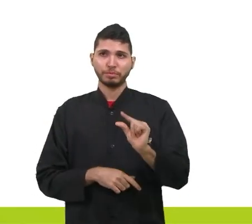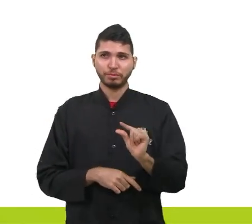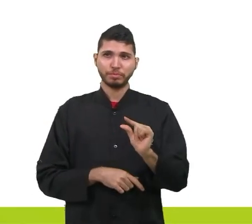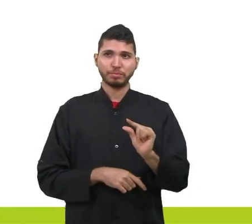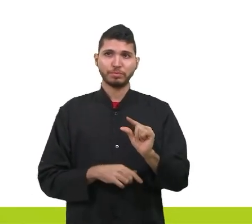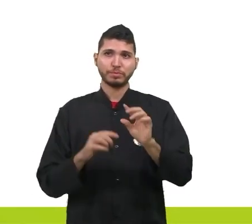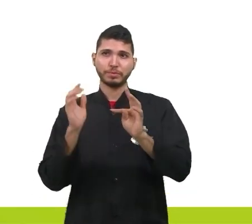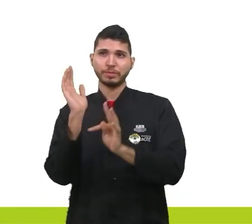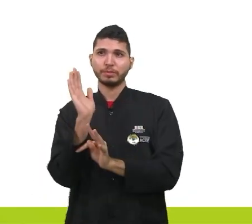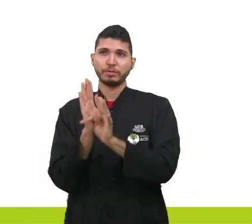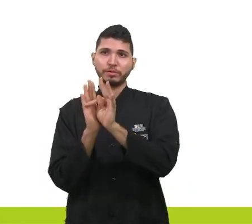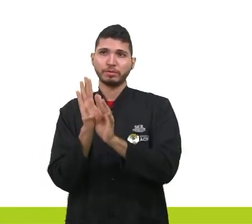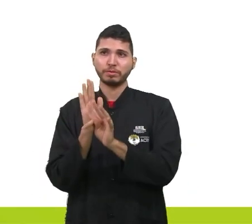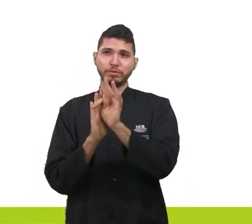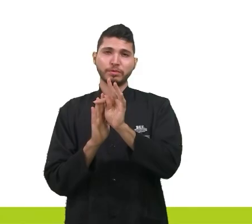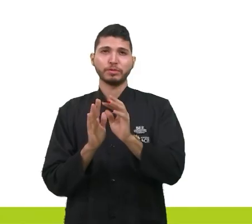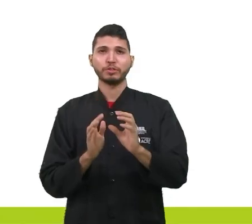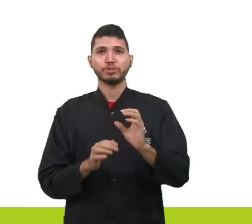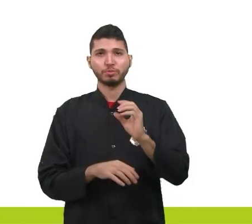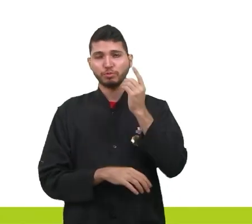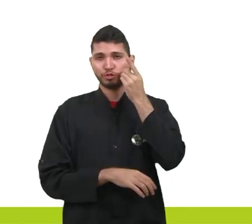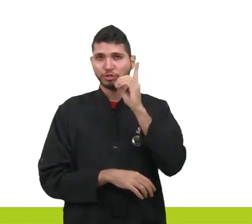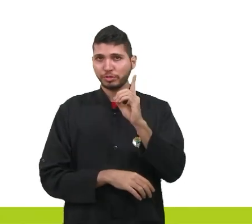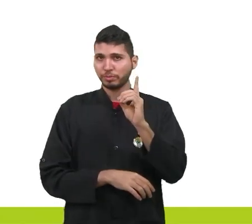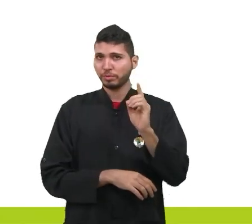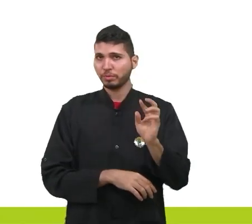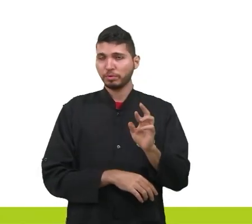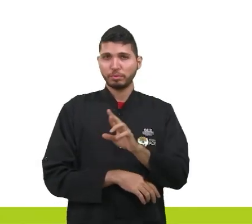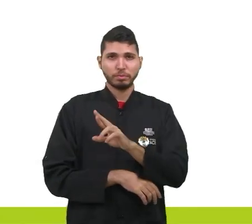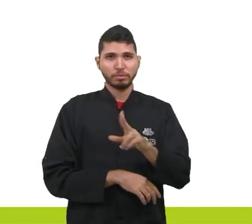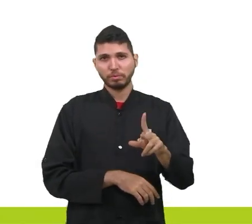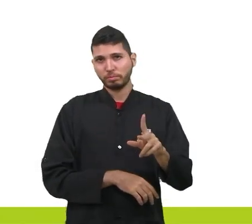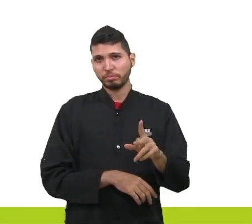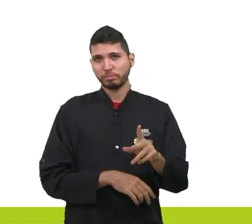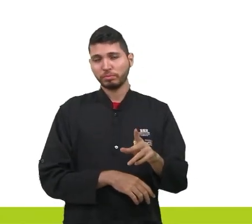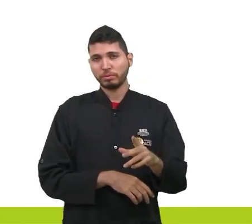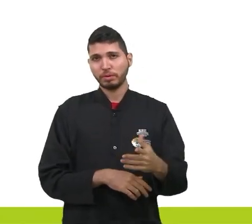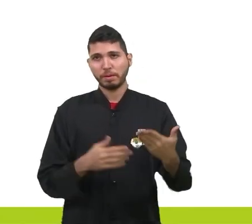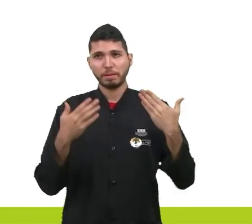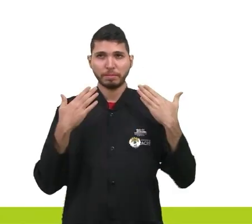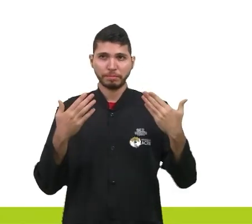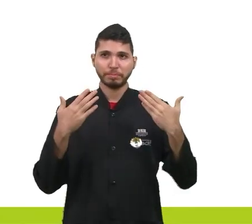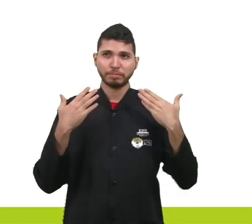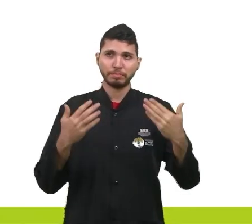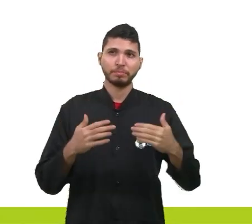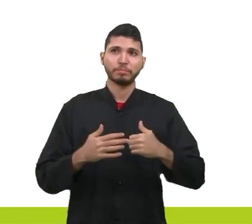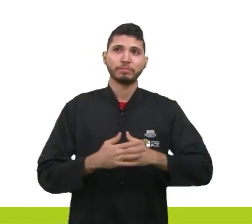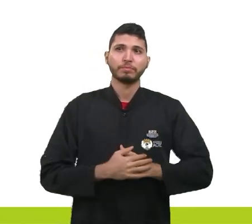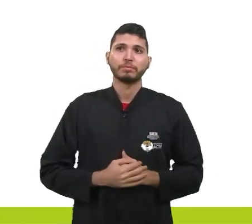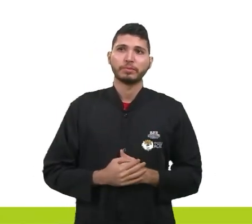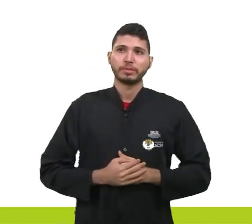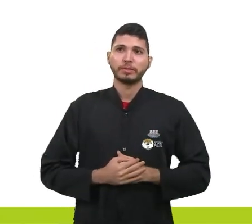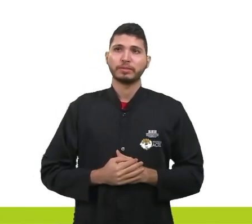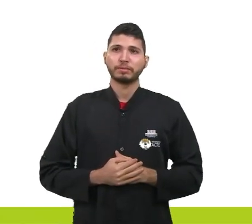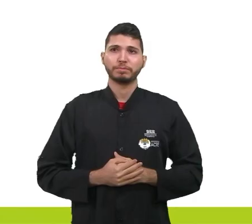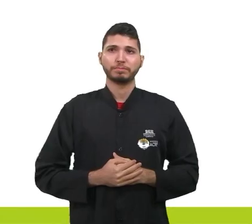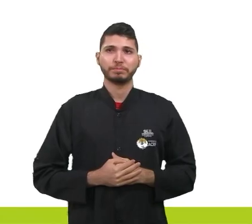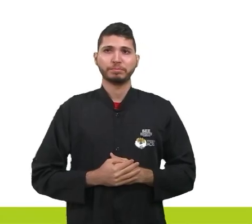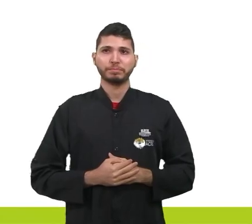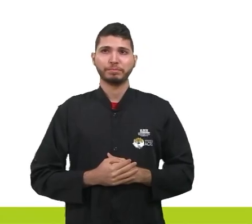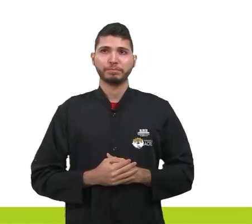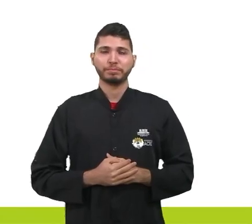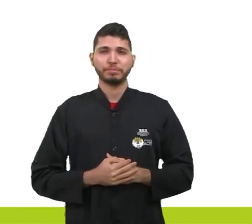Não é tão quente durante o dia e nem tão frio à noite, porque ela gera aqui um equilíbrio,